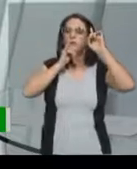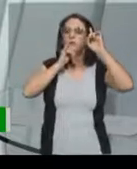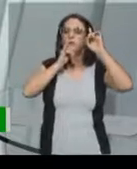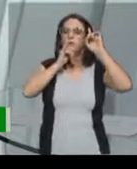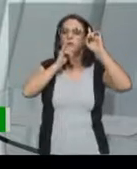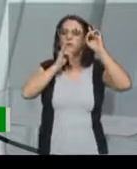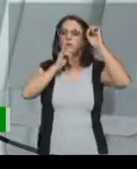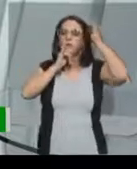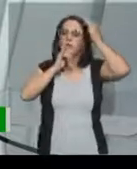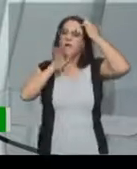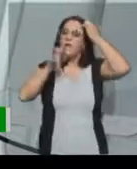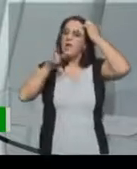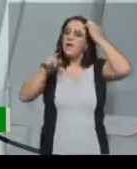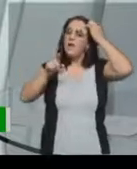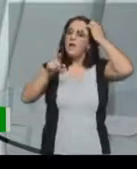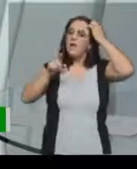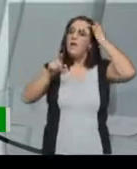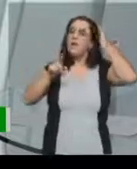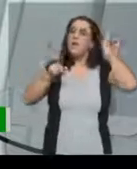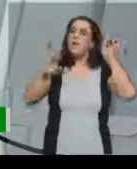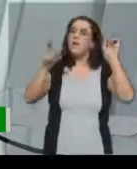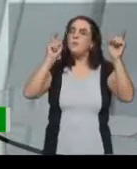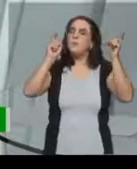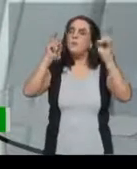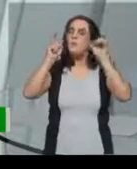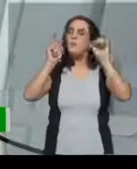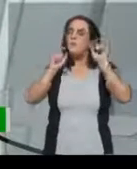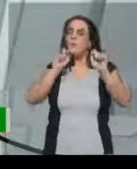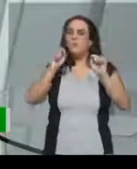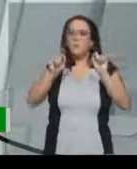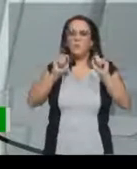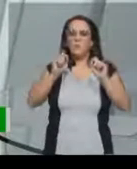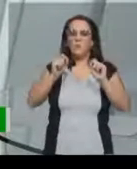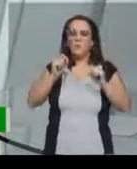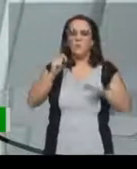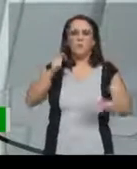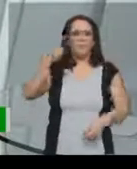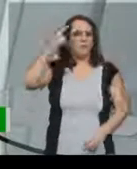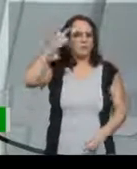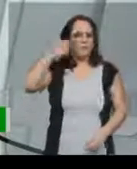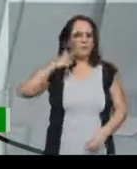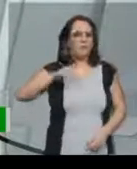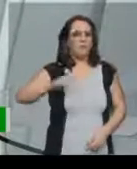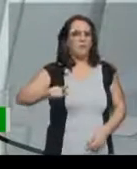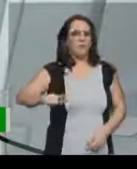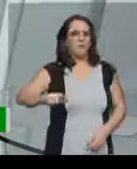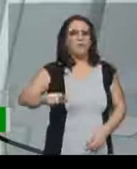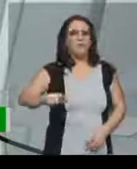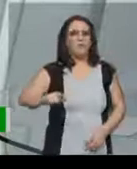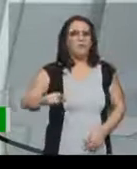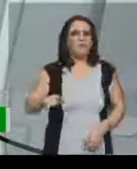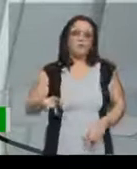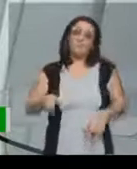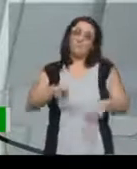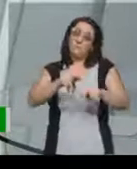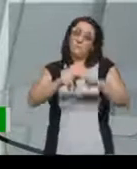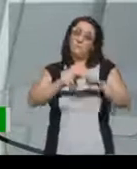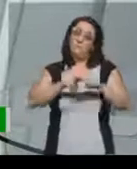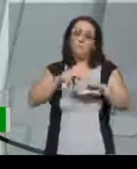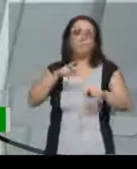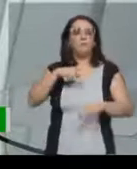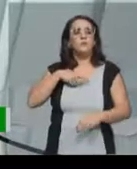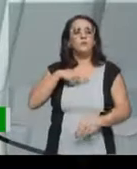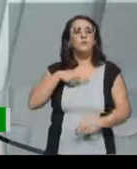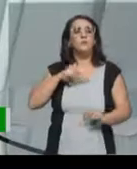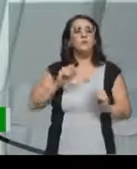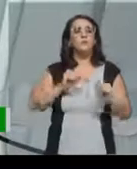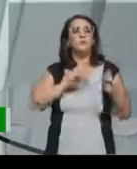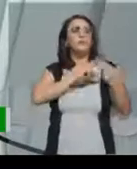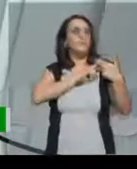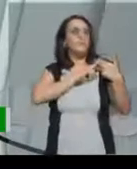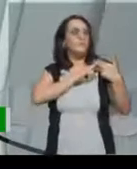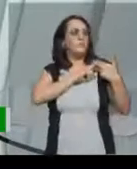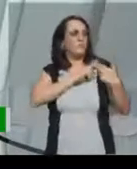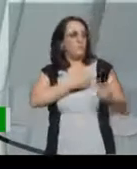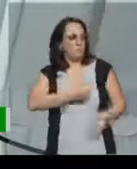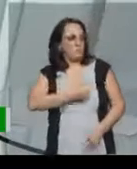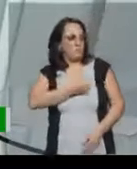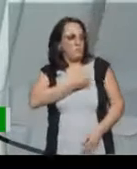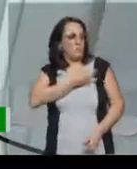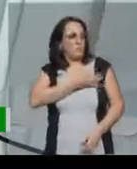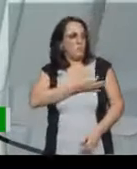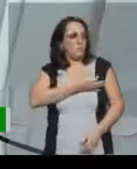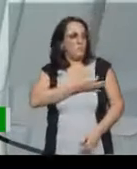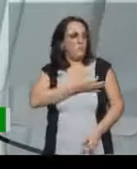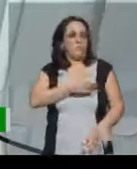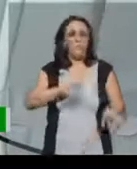preocupação é realmente a linguagem. Por isso que nós temos a questão da função poética. Eu estou preocupada com